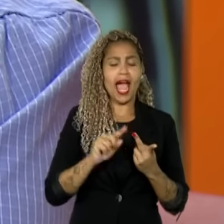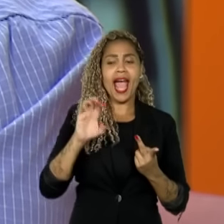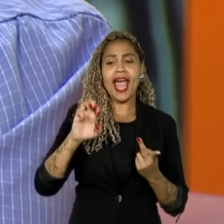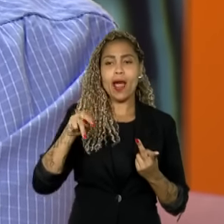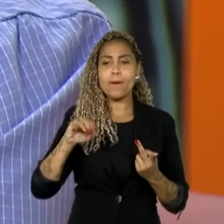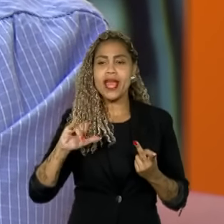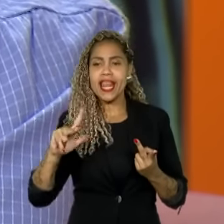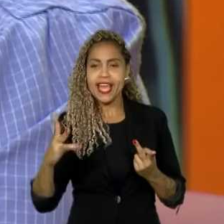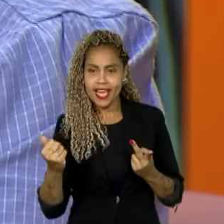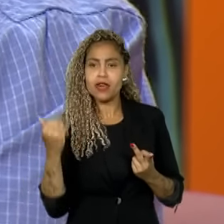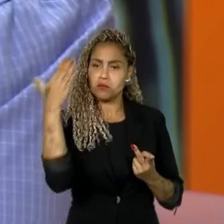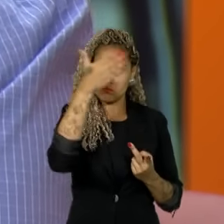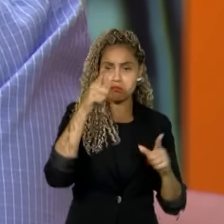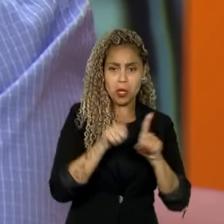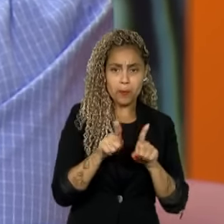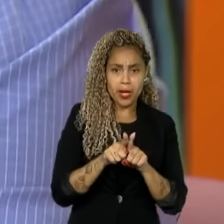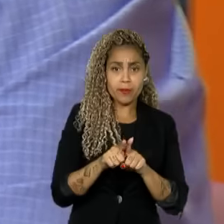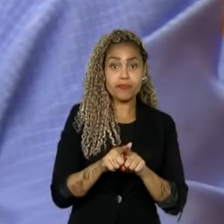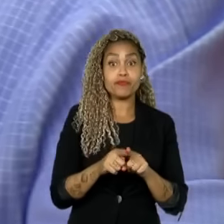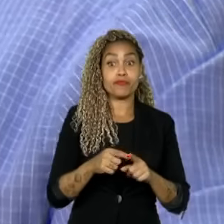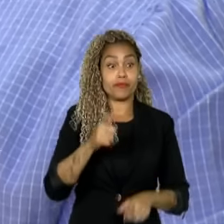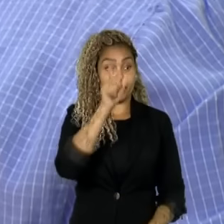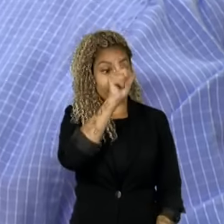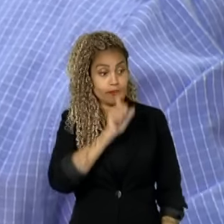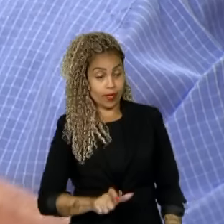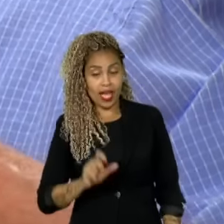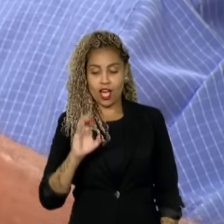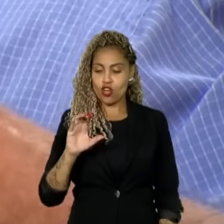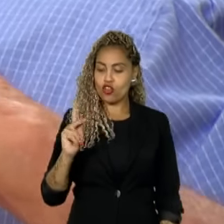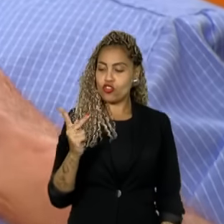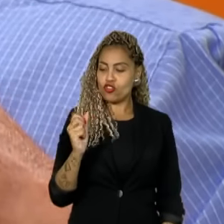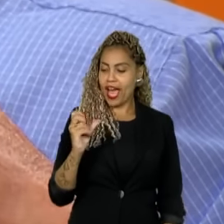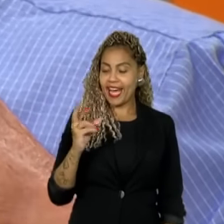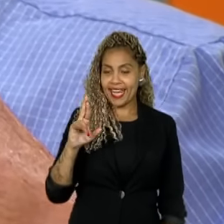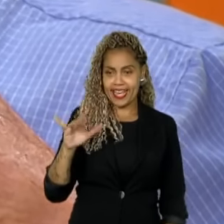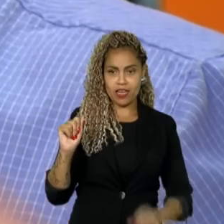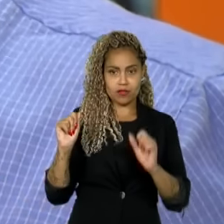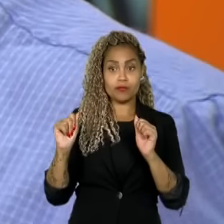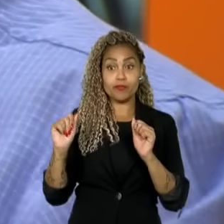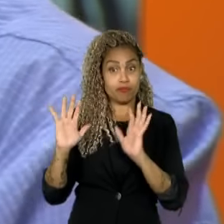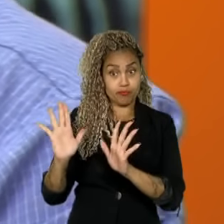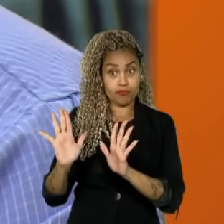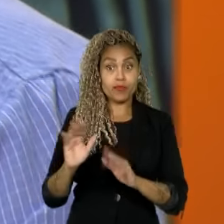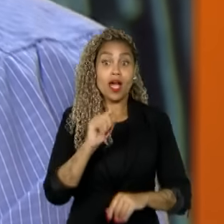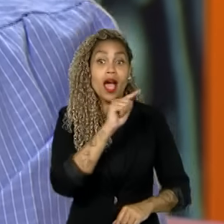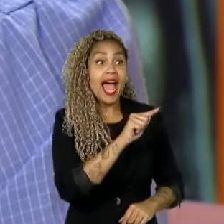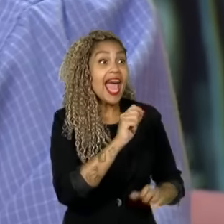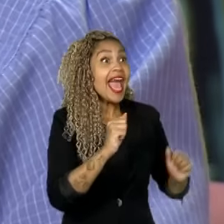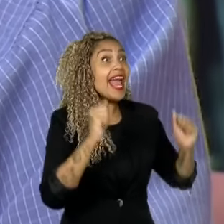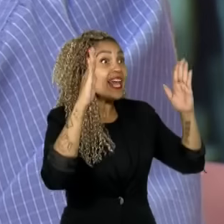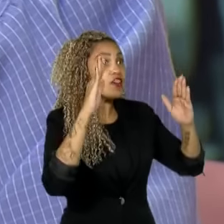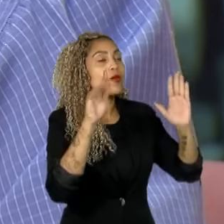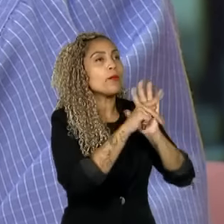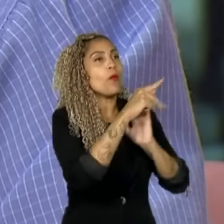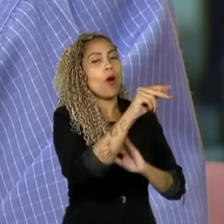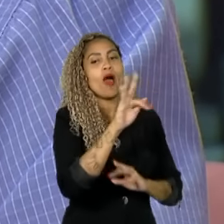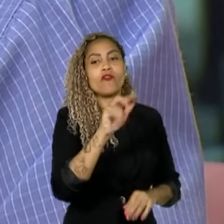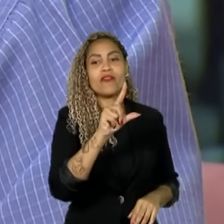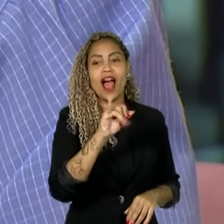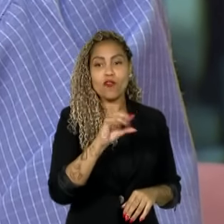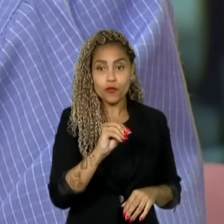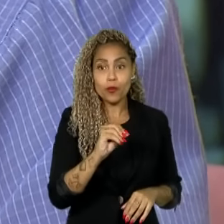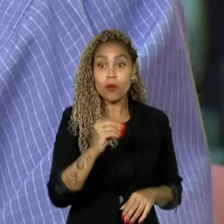e o Chacrinha era um pouco... O Flávio era um programa um pouco mais de elite, né? Então, o último dela no Flávio foi uma hora e meia